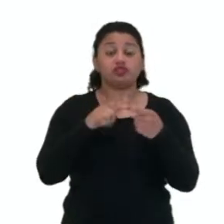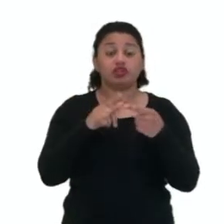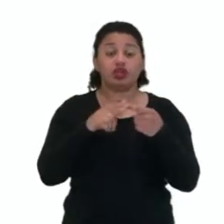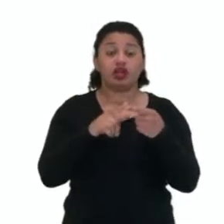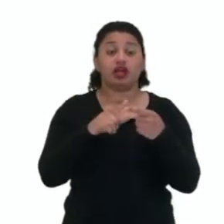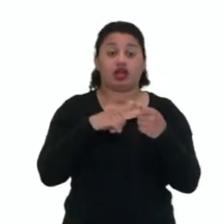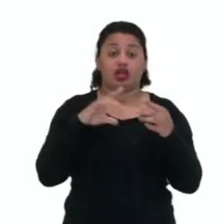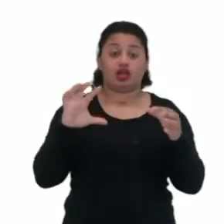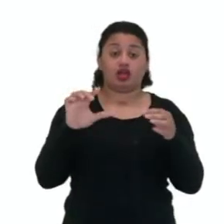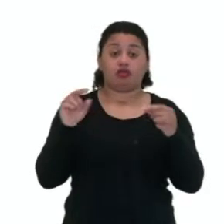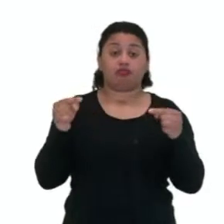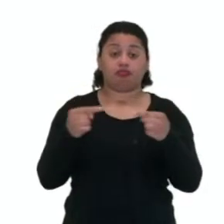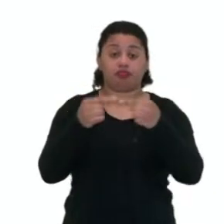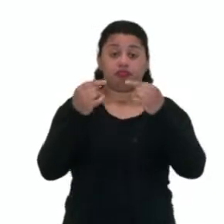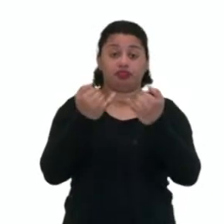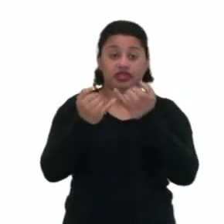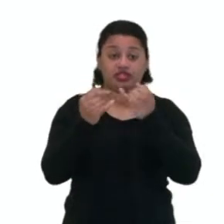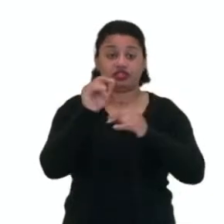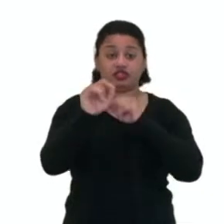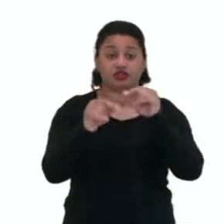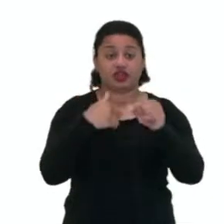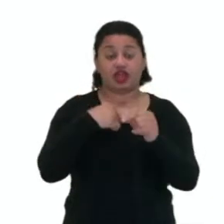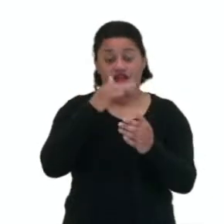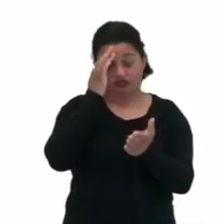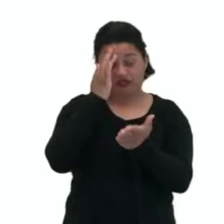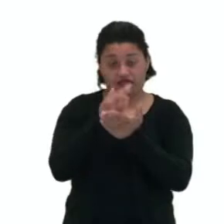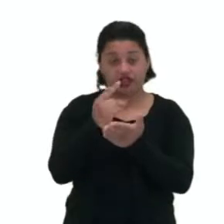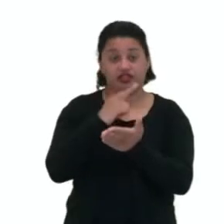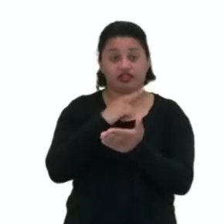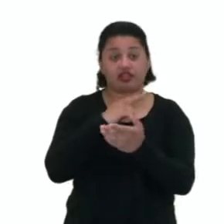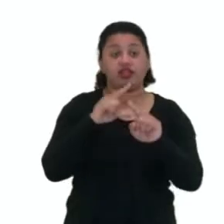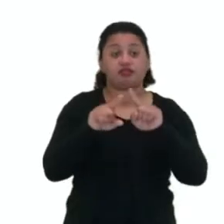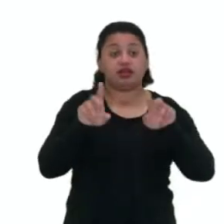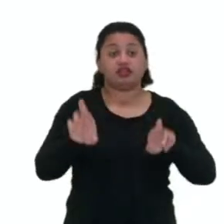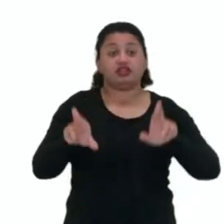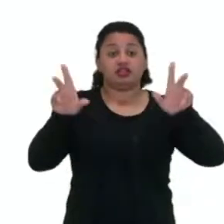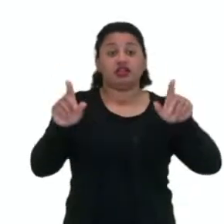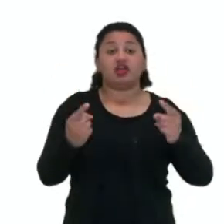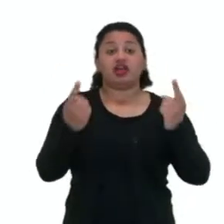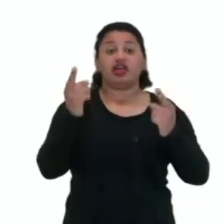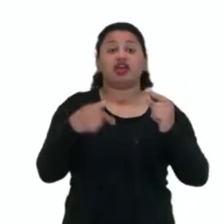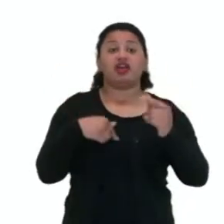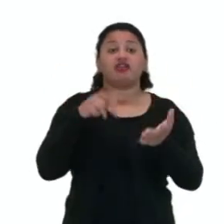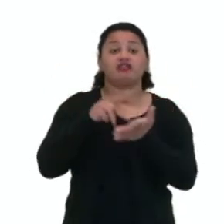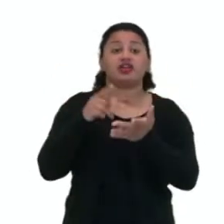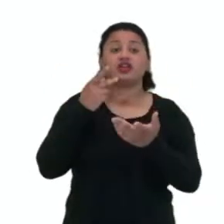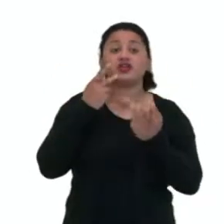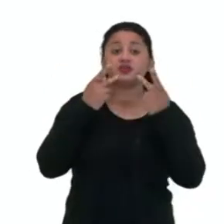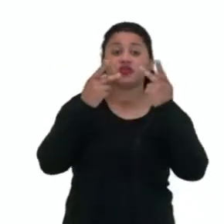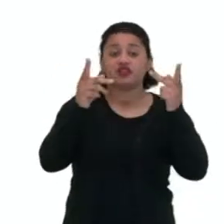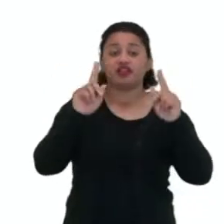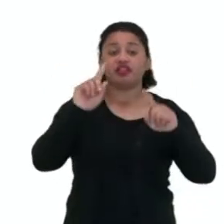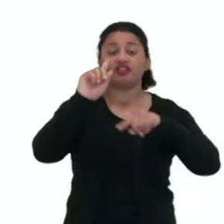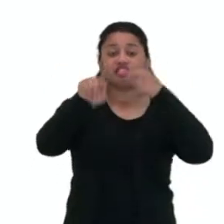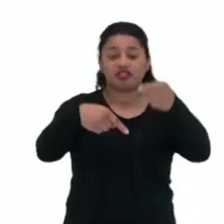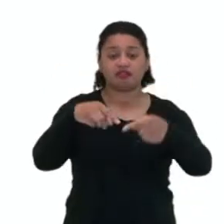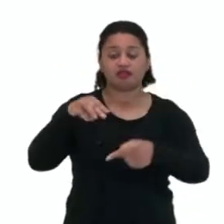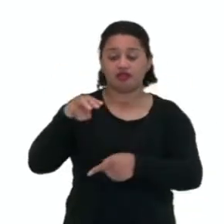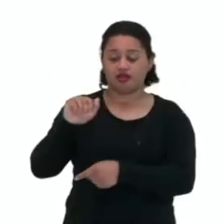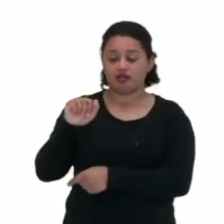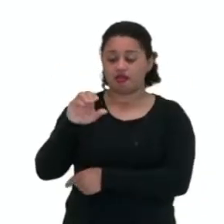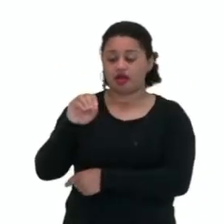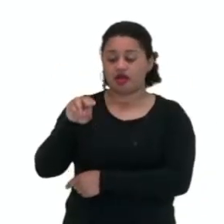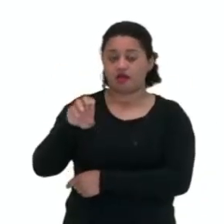têm em comum, mas eles divergem sobre quem seria o verdadeiro profeta após a morte de Maomé, sendo que Maomé